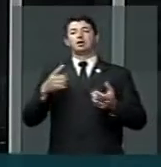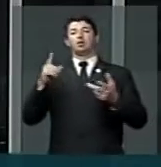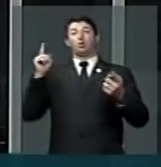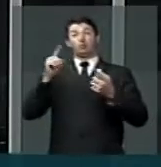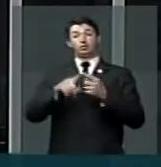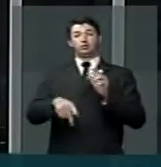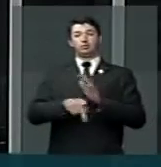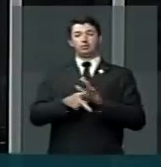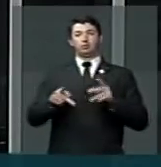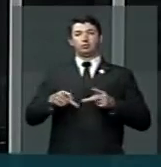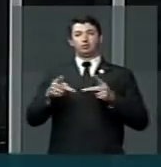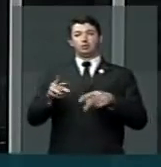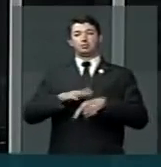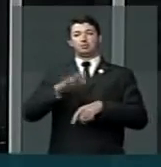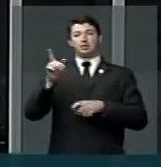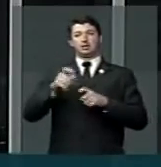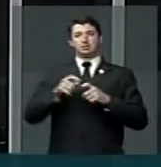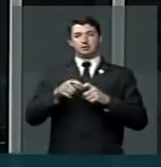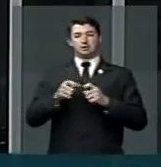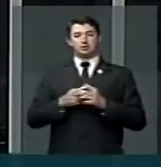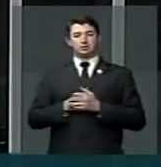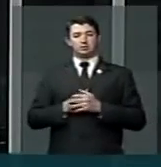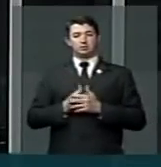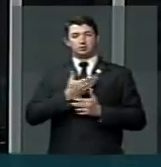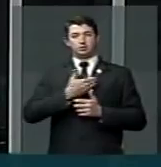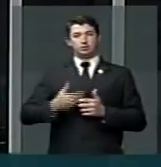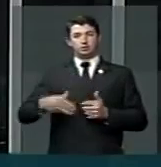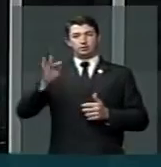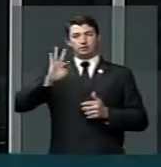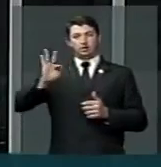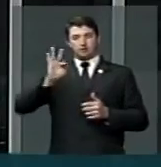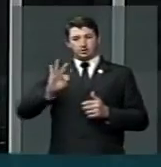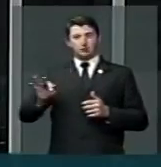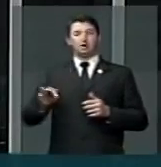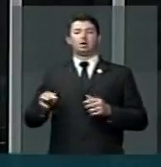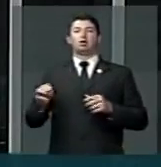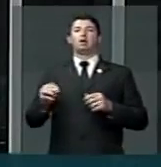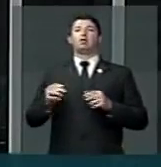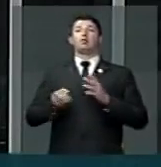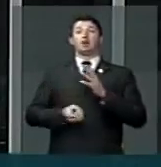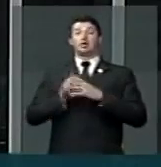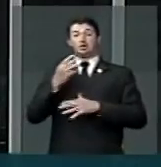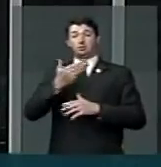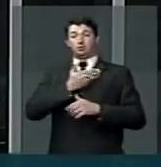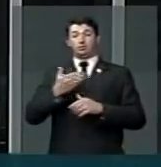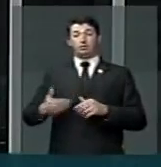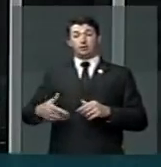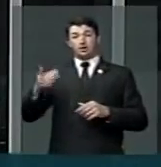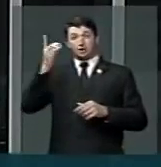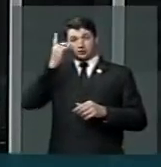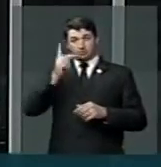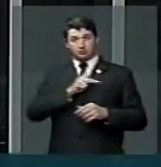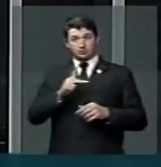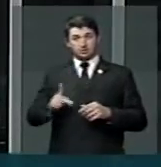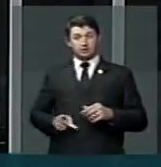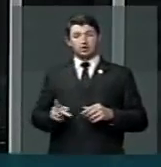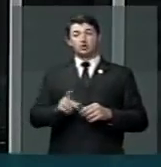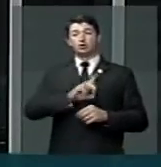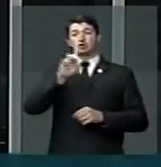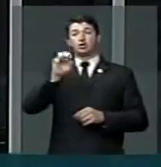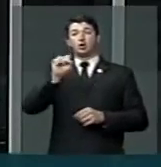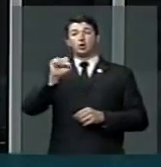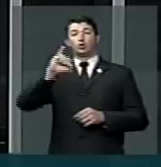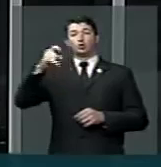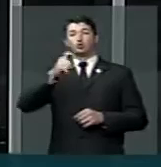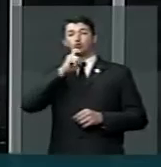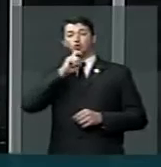do programa Mais Médicos do Governo Federal, que foi lançado pela presidenta Dilma no dia 8 de julho,